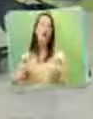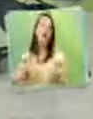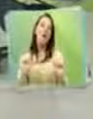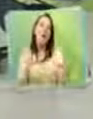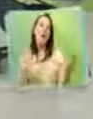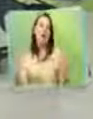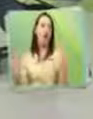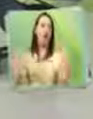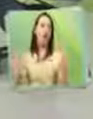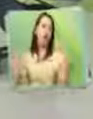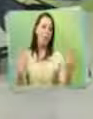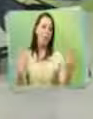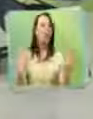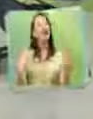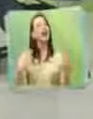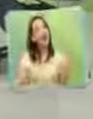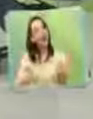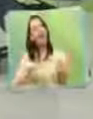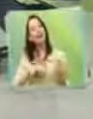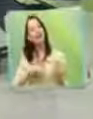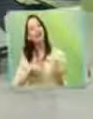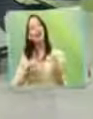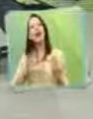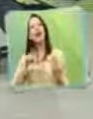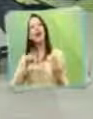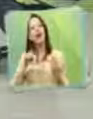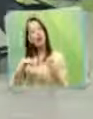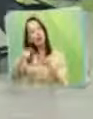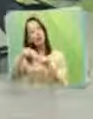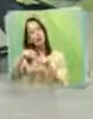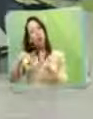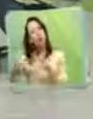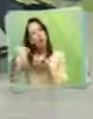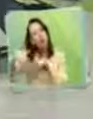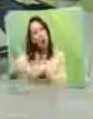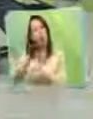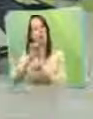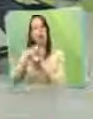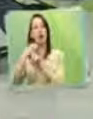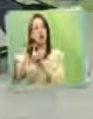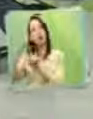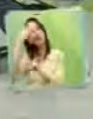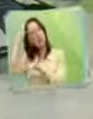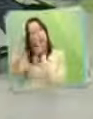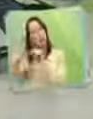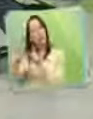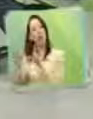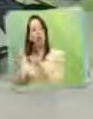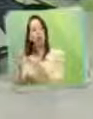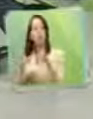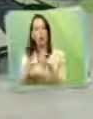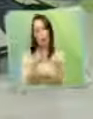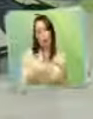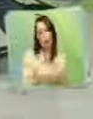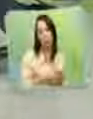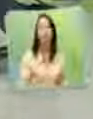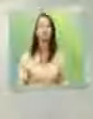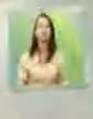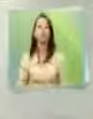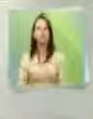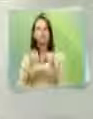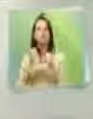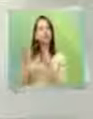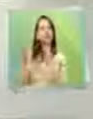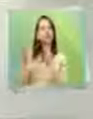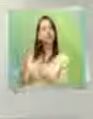foram garantidos, né, e frutos dessa luta e da participação dos movimentos sociais. Vamos responder mais uma resposta